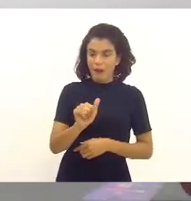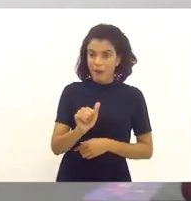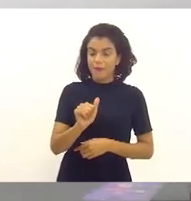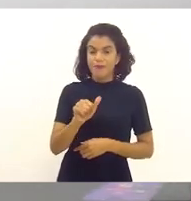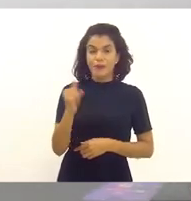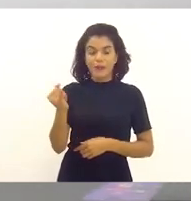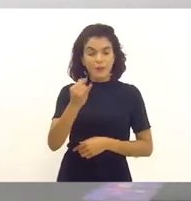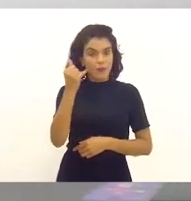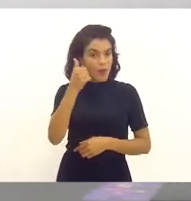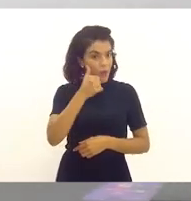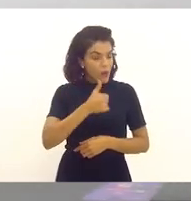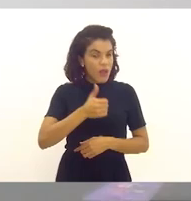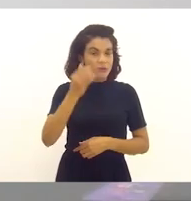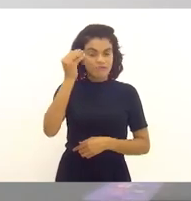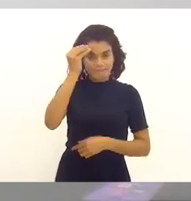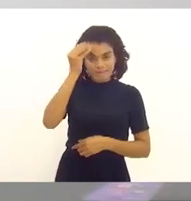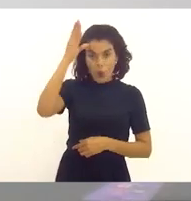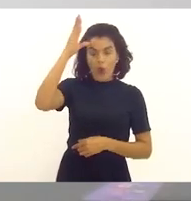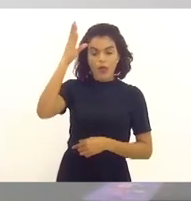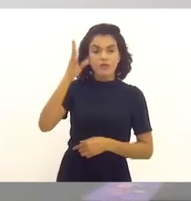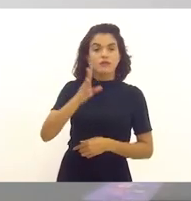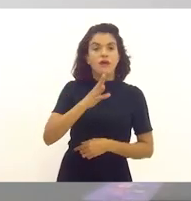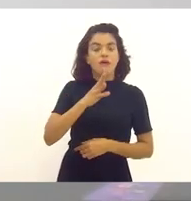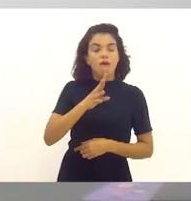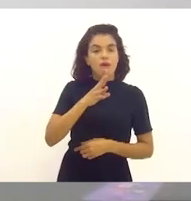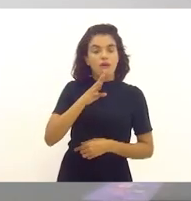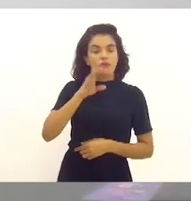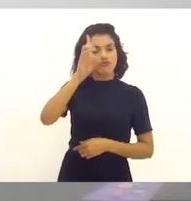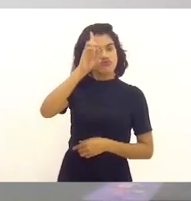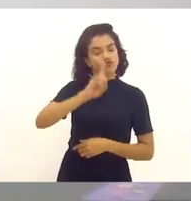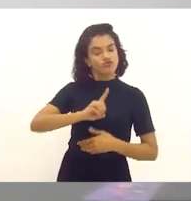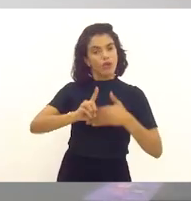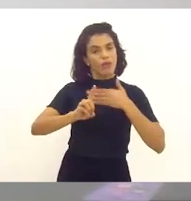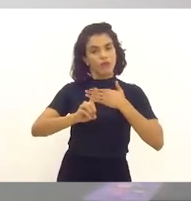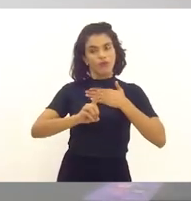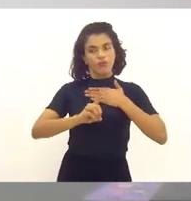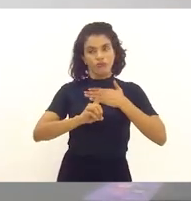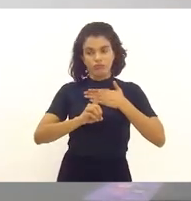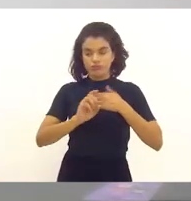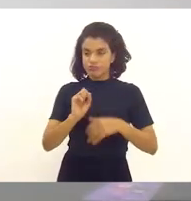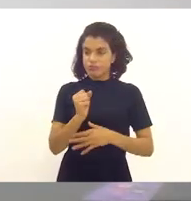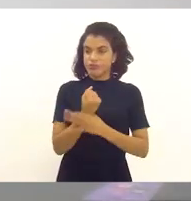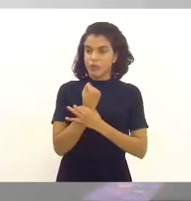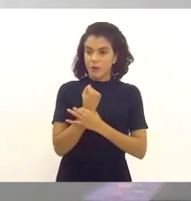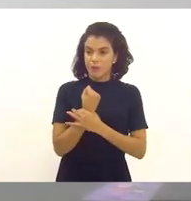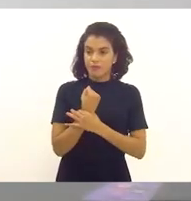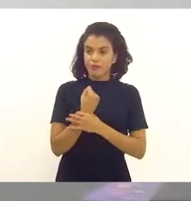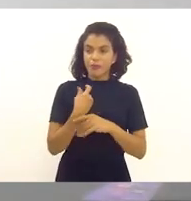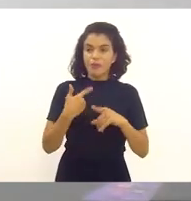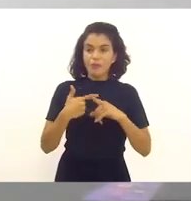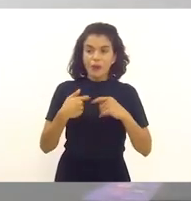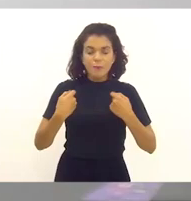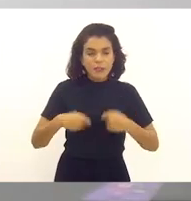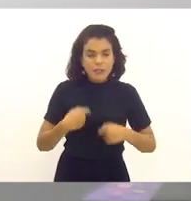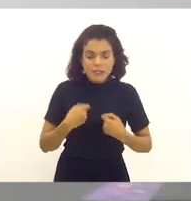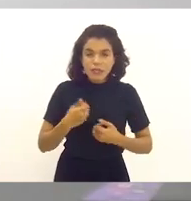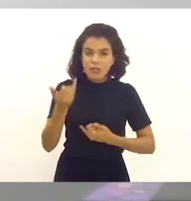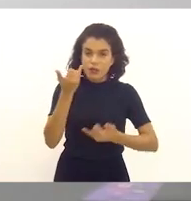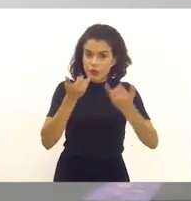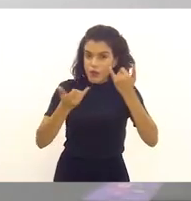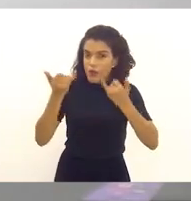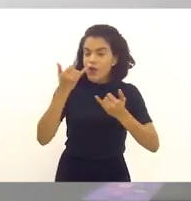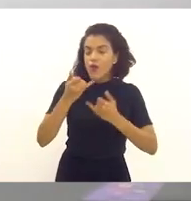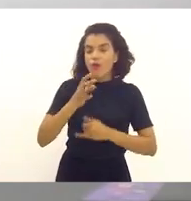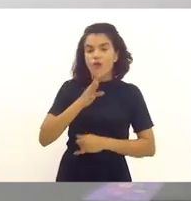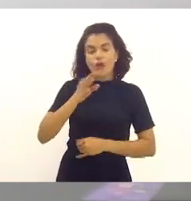importante da mulher ter conhecimento dos seus direitos né É porque tem que ter conhecimento de direito para